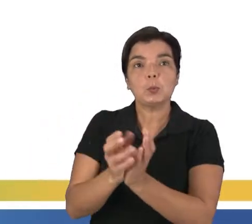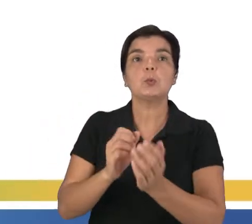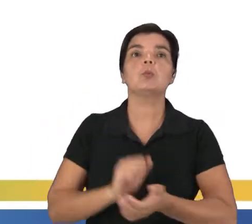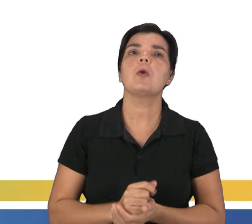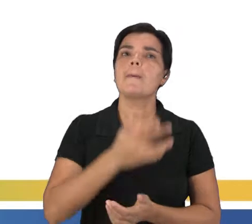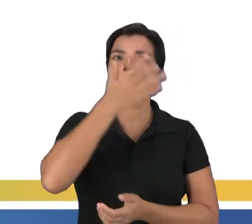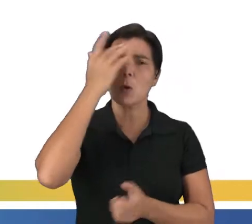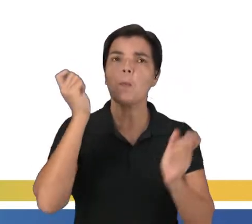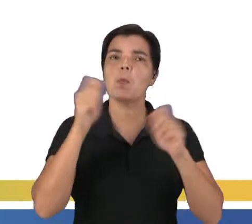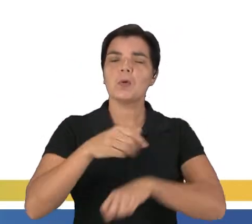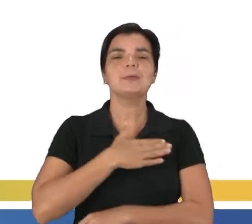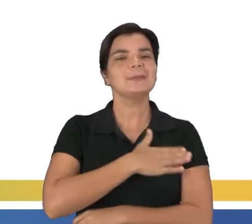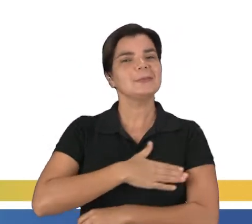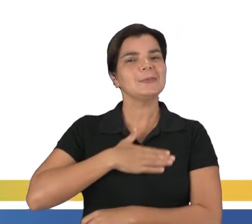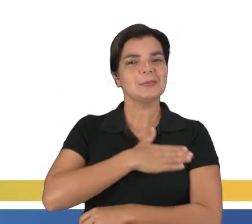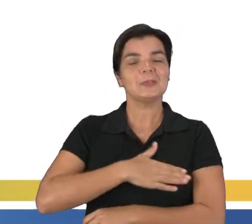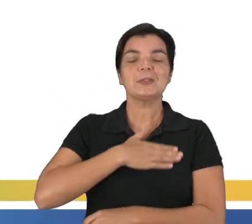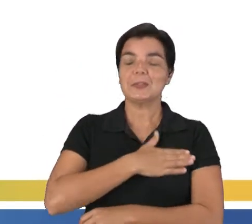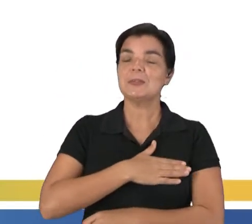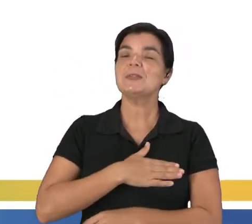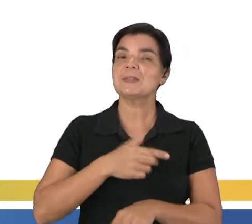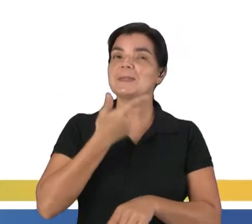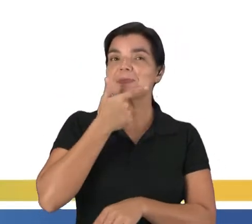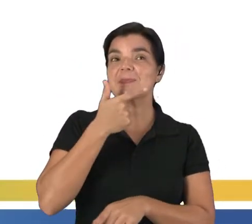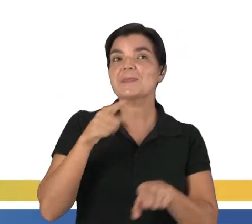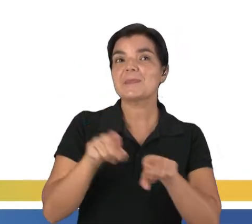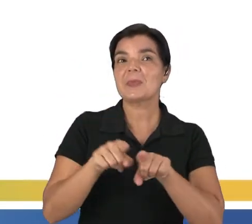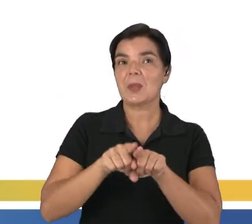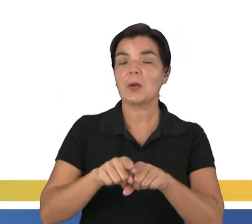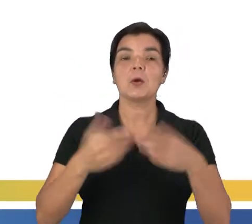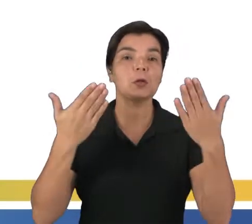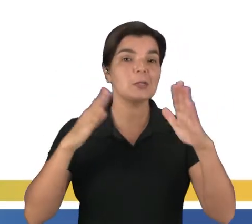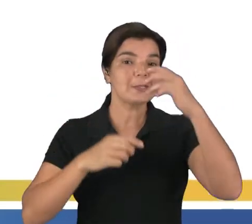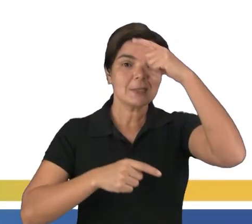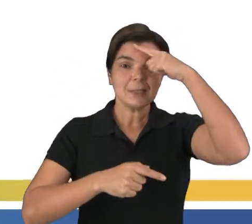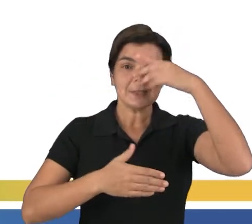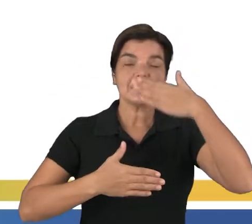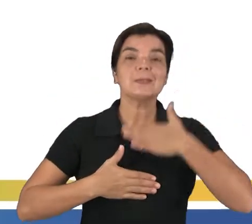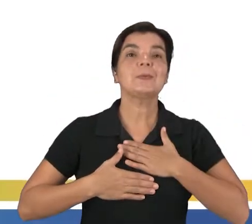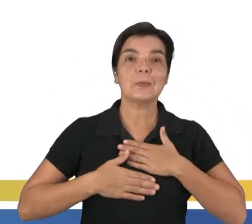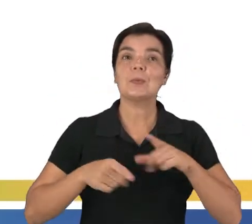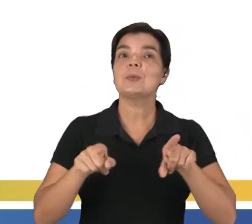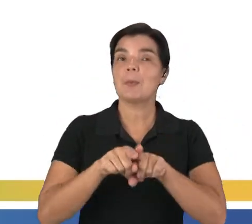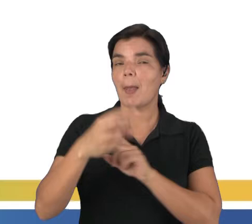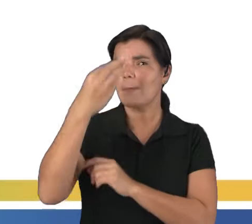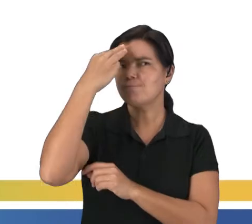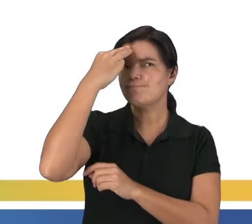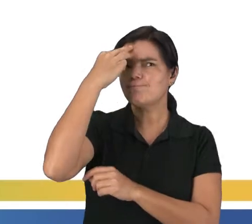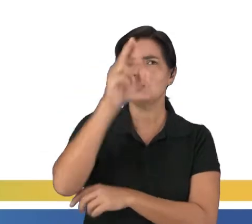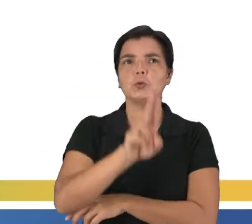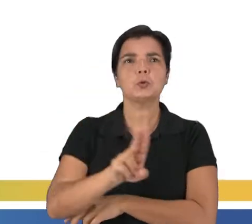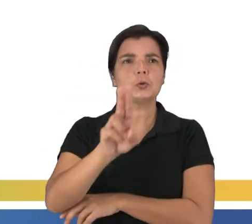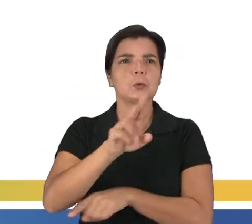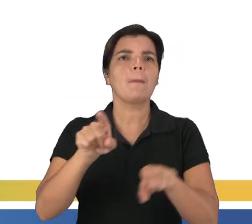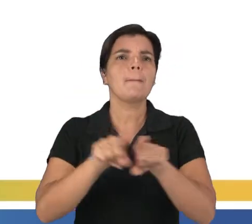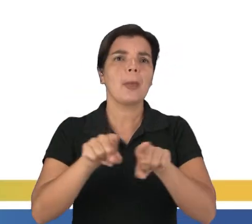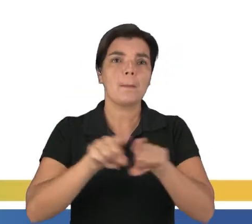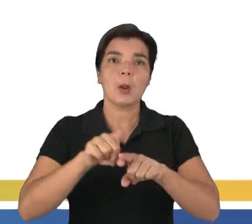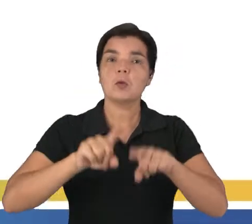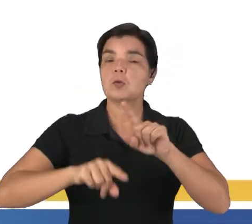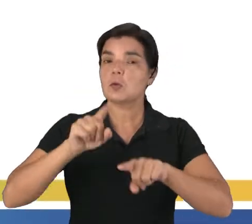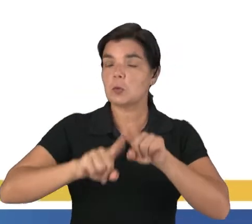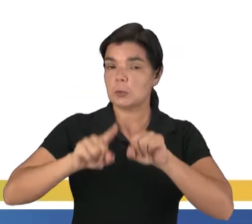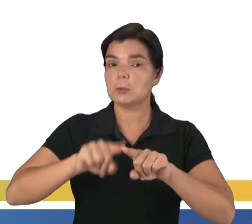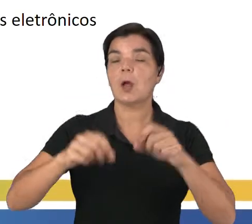e de pessoas que possam se divertir ou distrair, exercitam o nosso corpo e a nossa mente, são utilizados também como